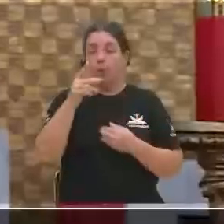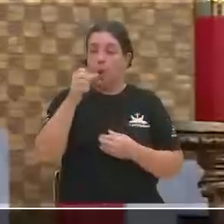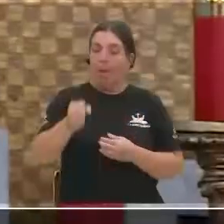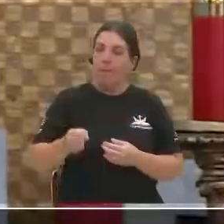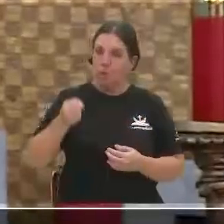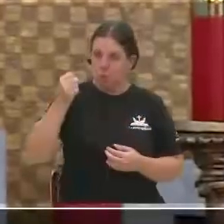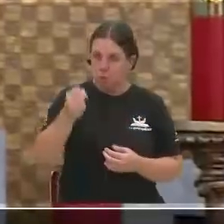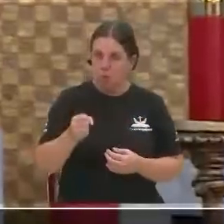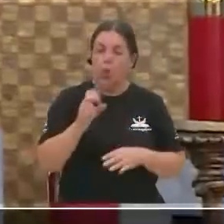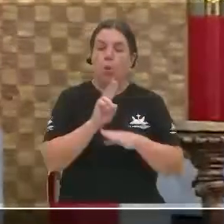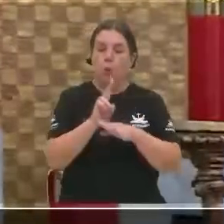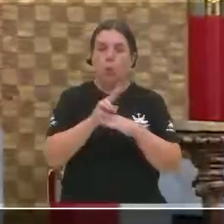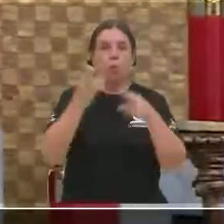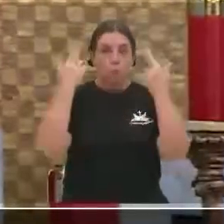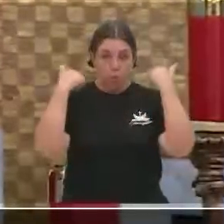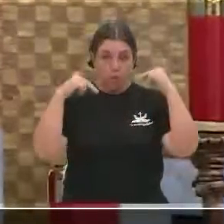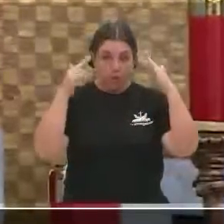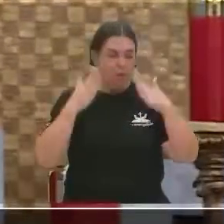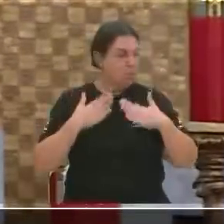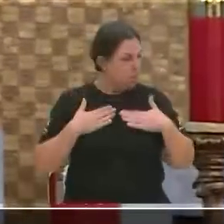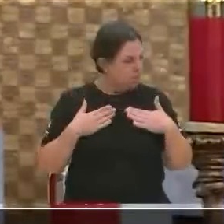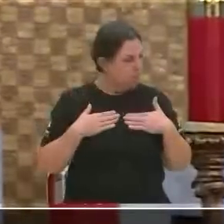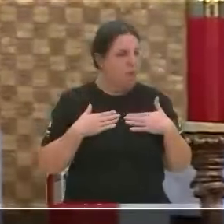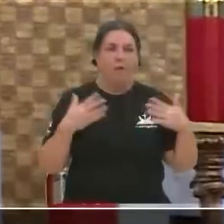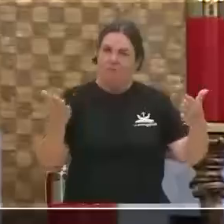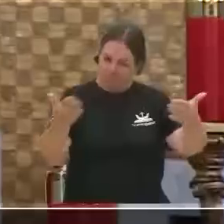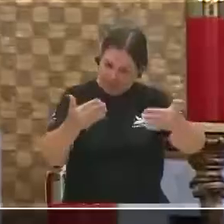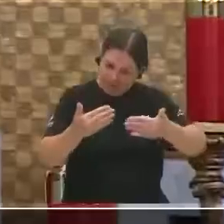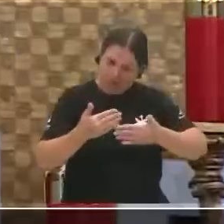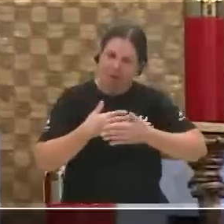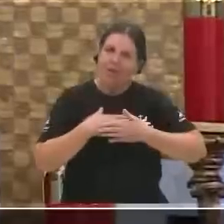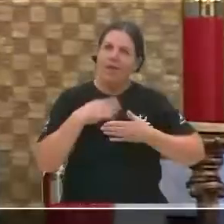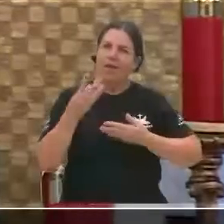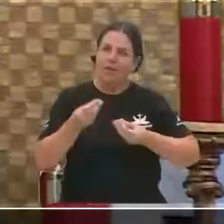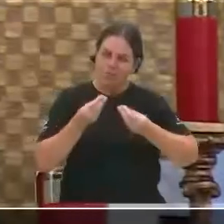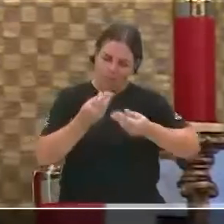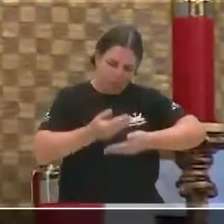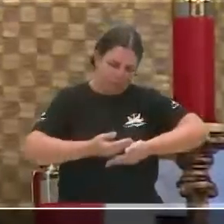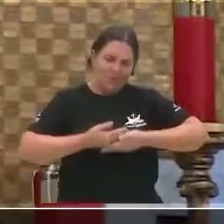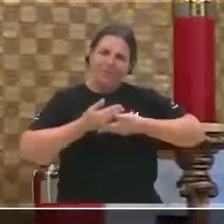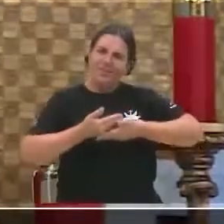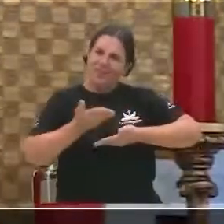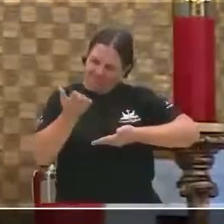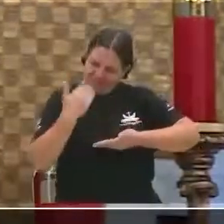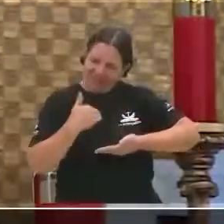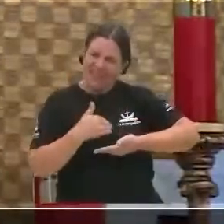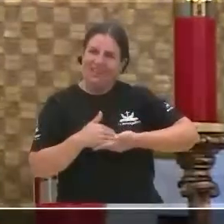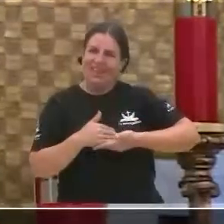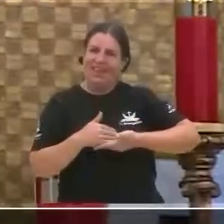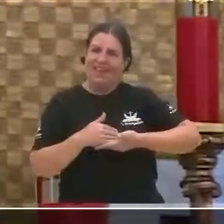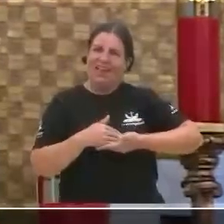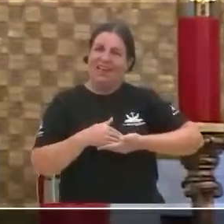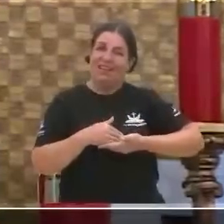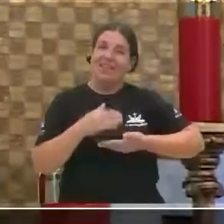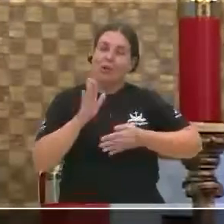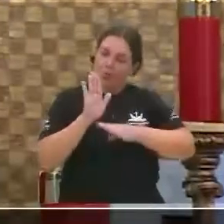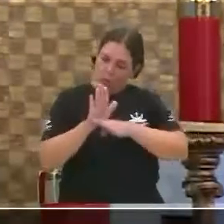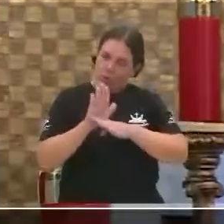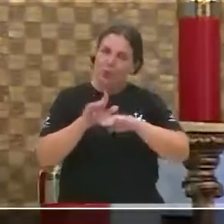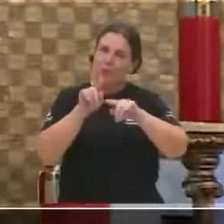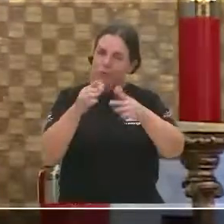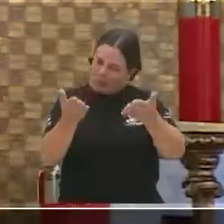cuido das minhas ovelhas venha eu te tomo nos braços venha eu te